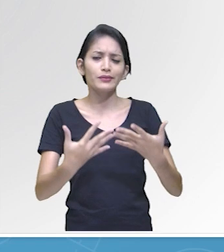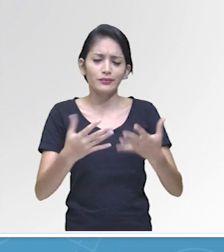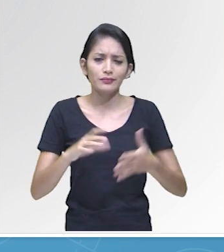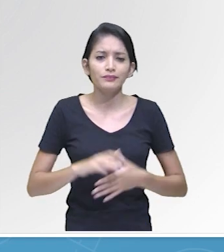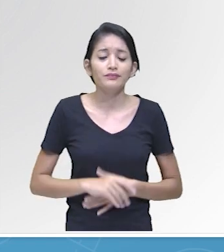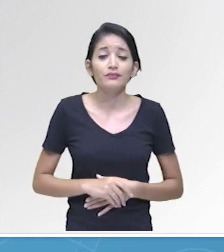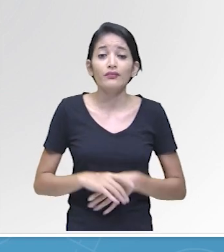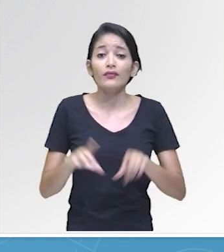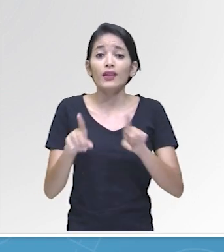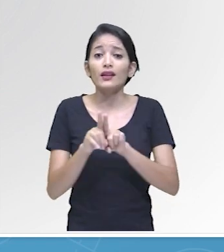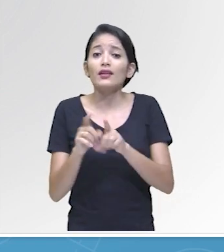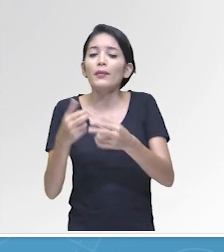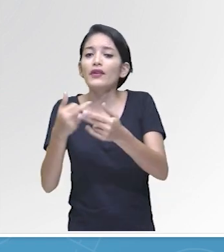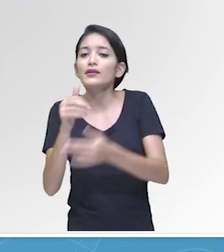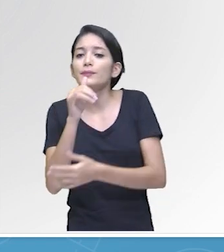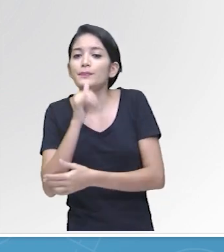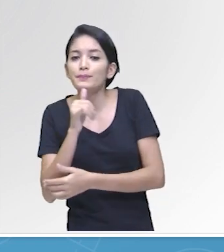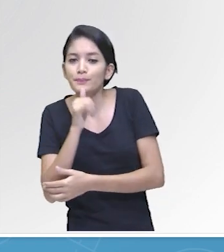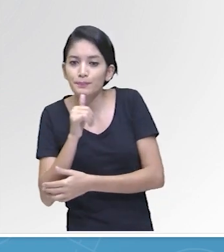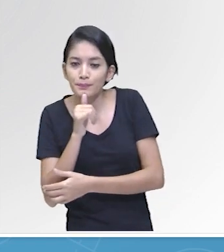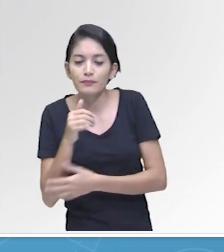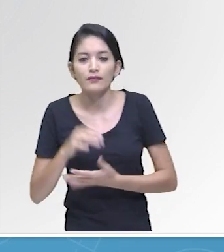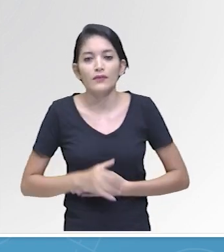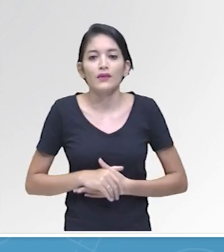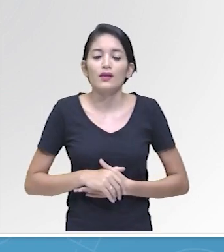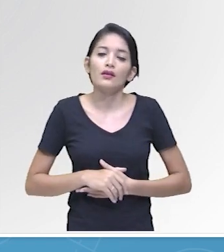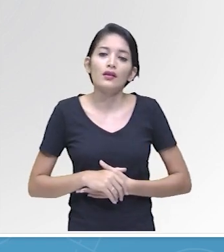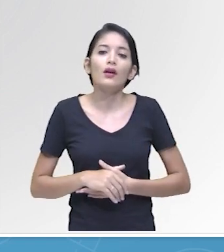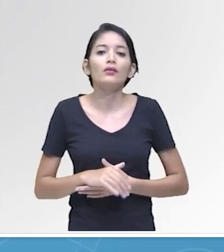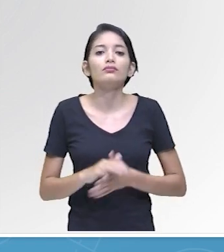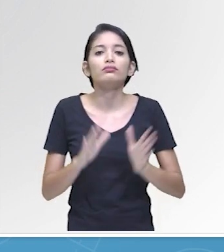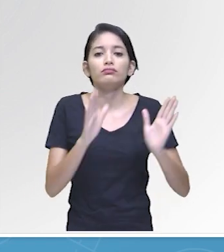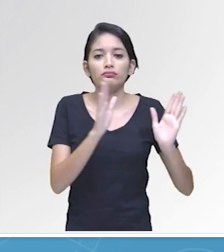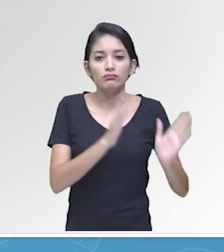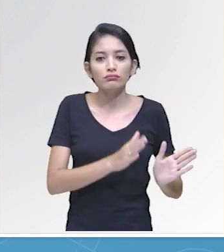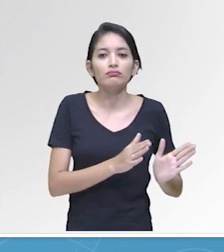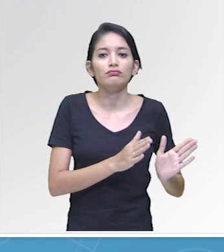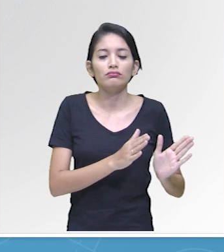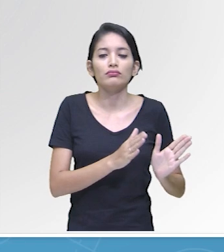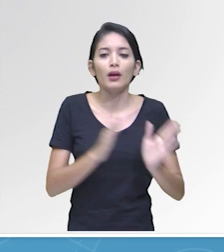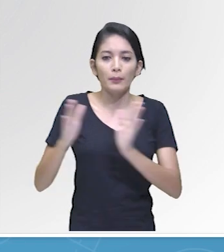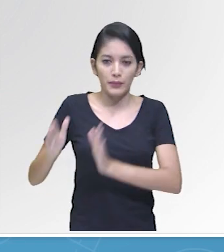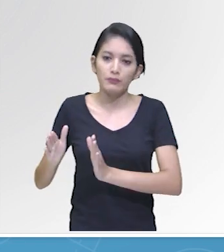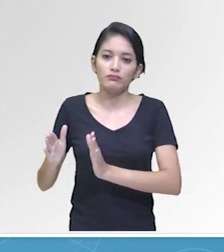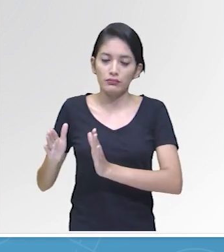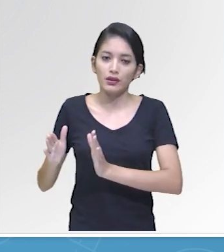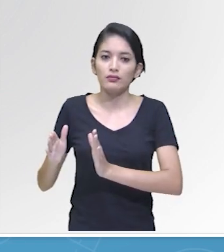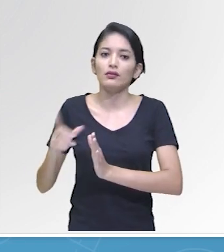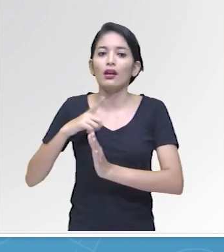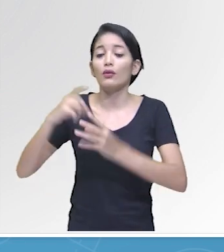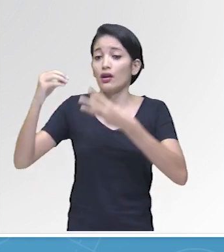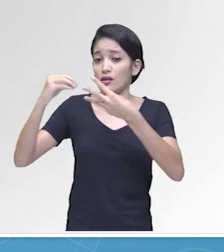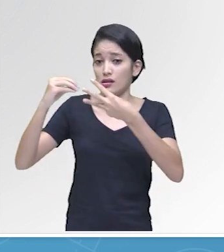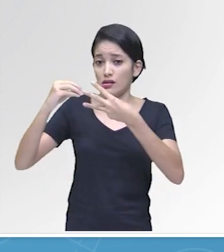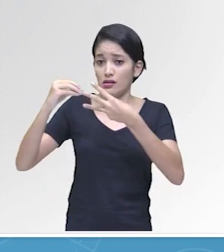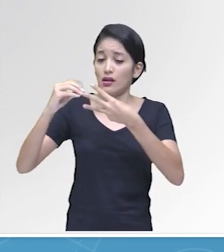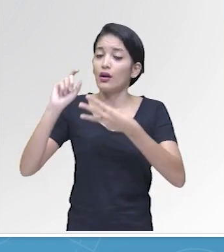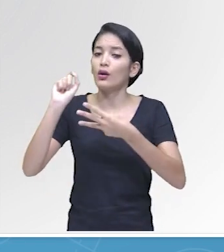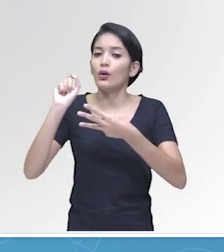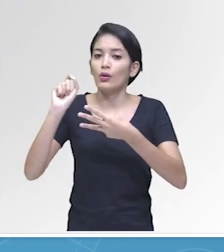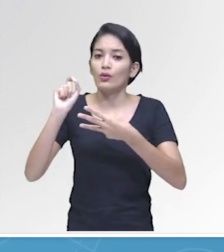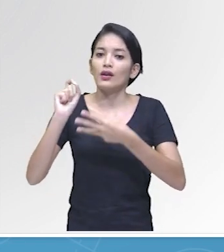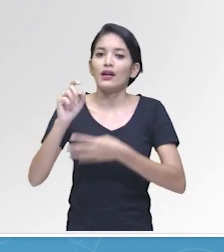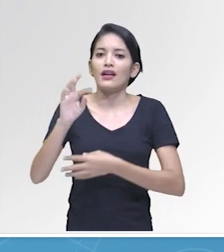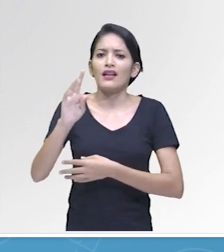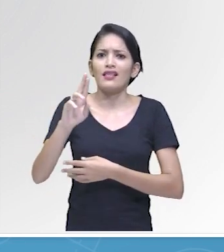e exemplo. Então, aqui no primeiro, você tem o nível de organização célula, e deu um exemplo lá, célula da